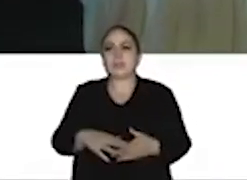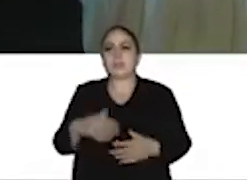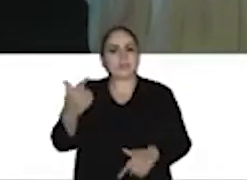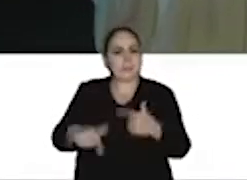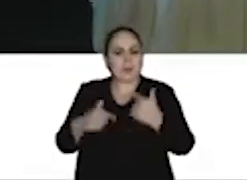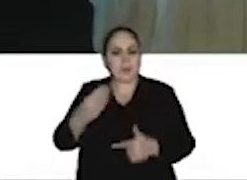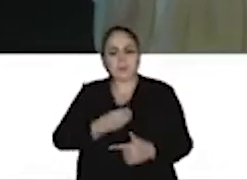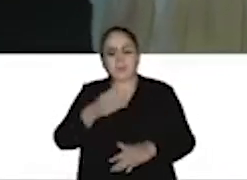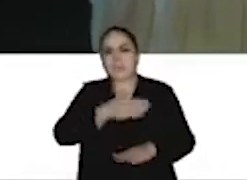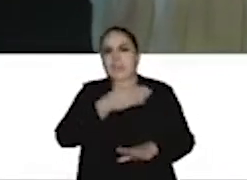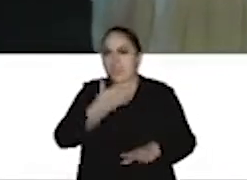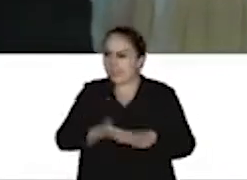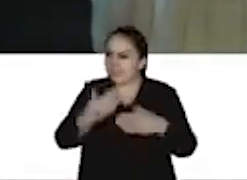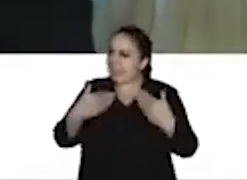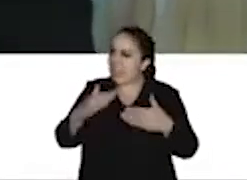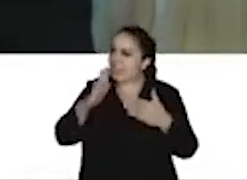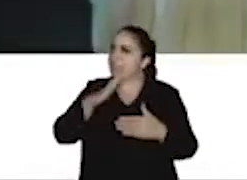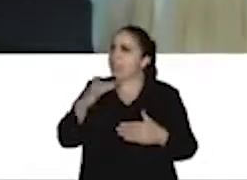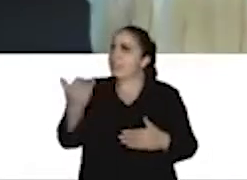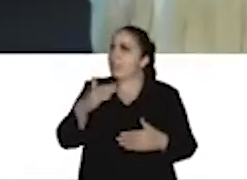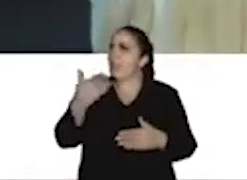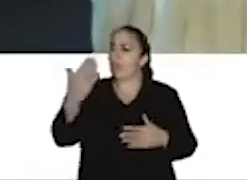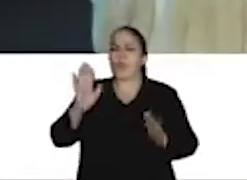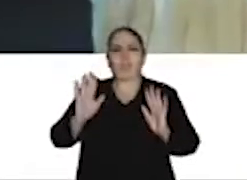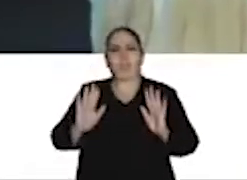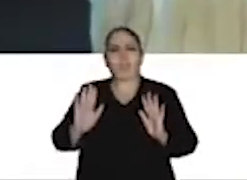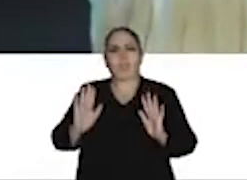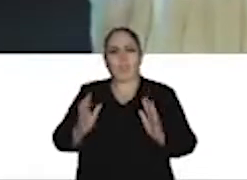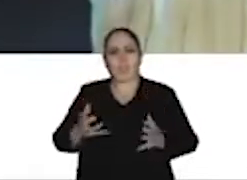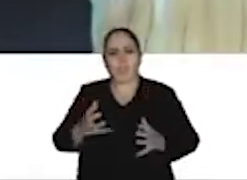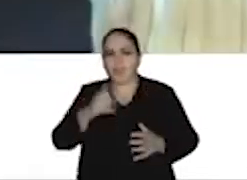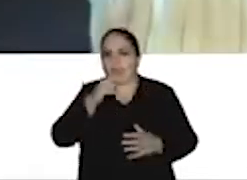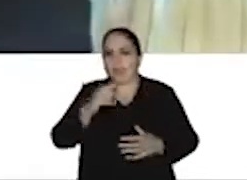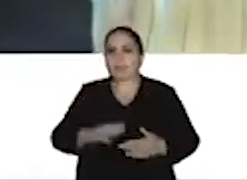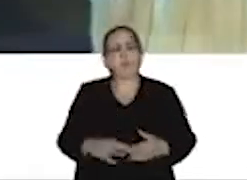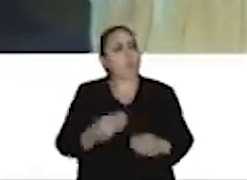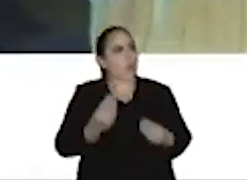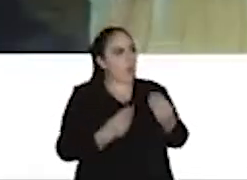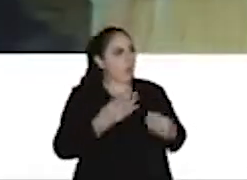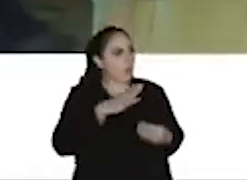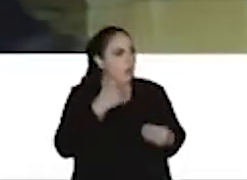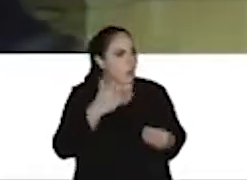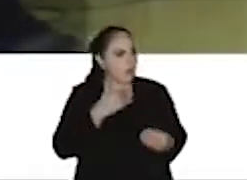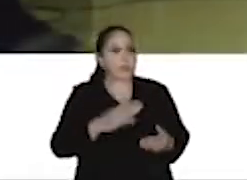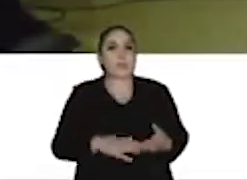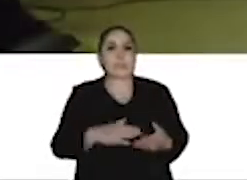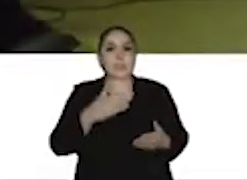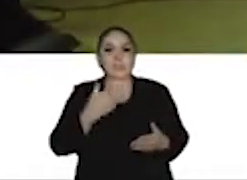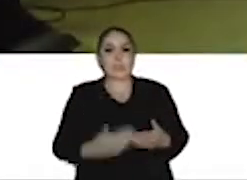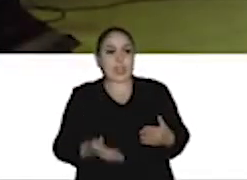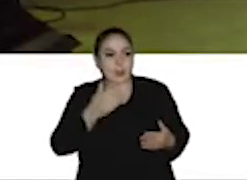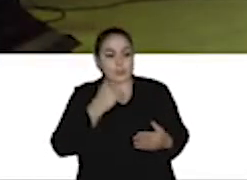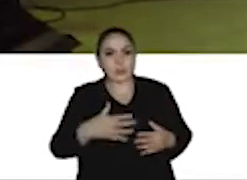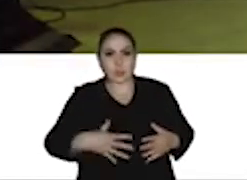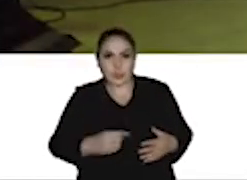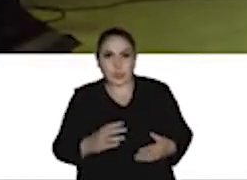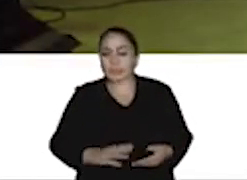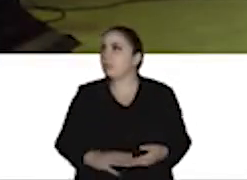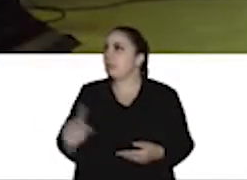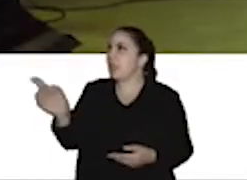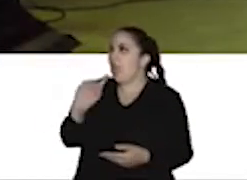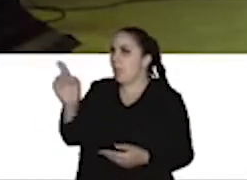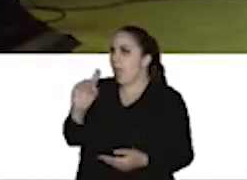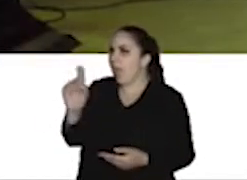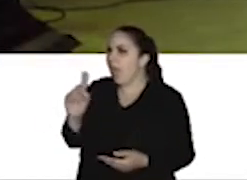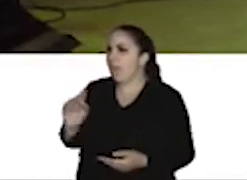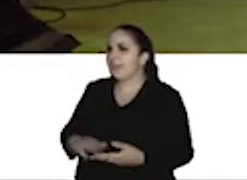trabalhou a vida inteira, deixa ele morrer numa sanga, se atolar. Claro, claro, deixa morrer numa sanga, vai tirar da boca dos filhos pro boi ganhar sanga. Vai tirar da boca